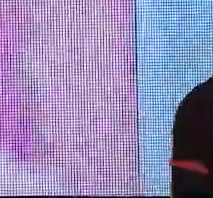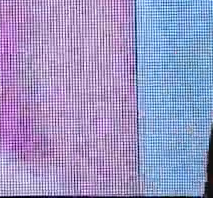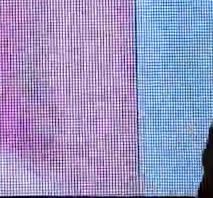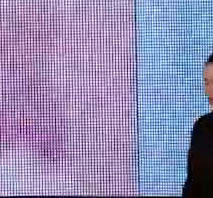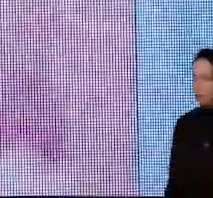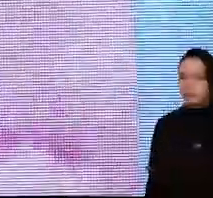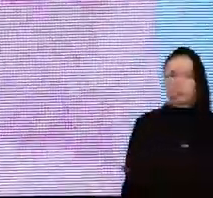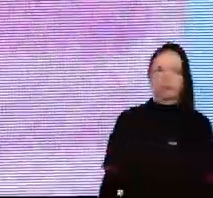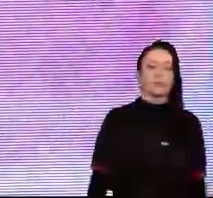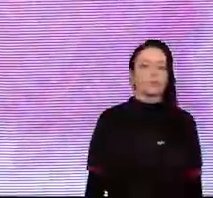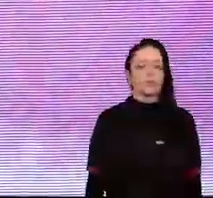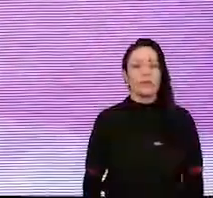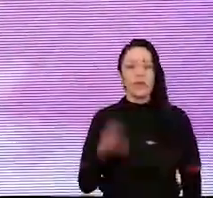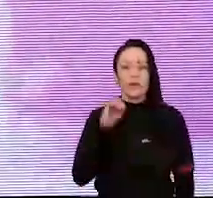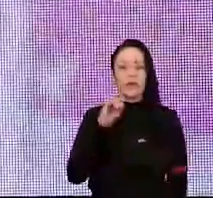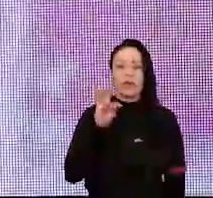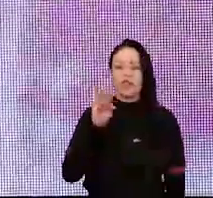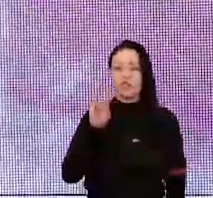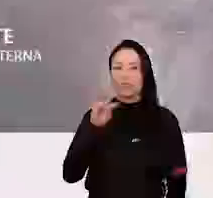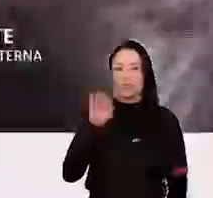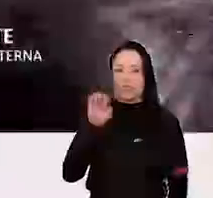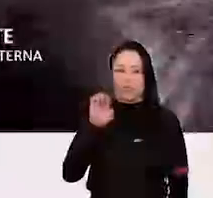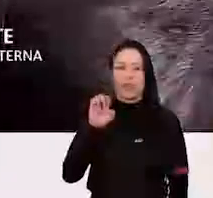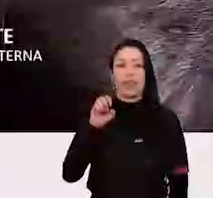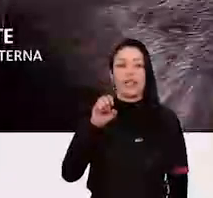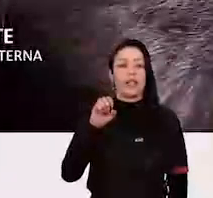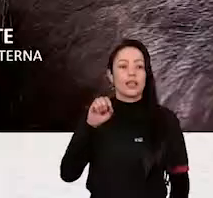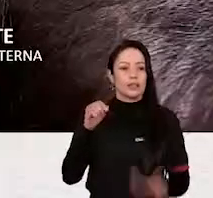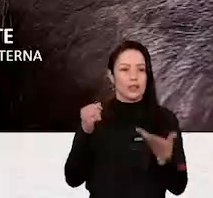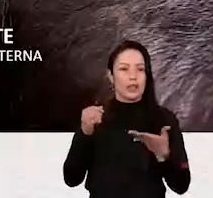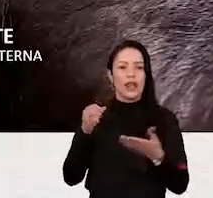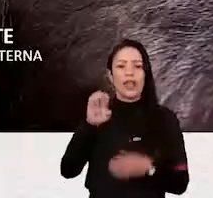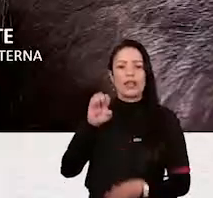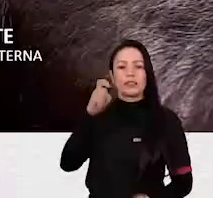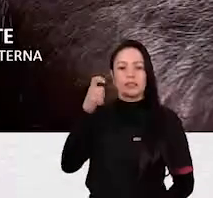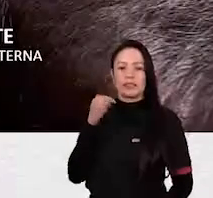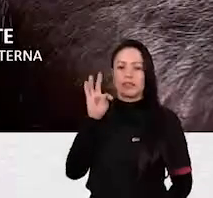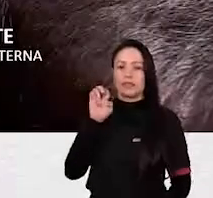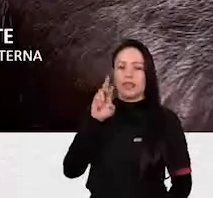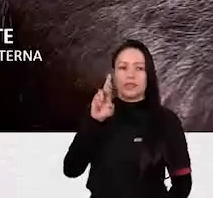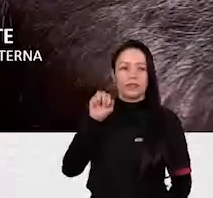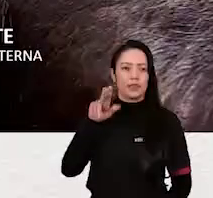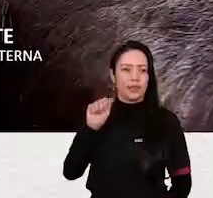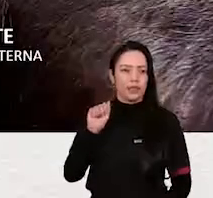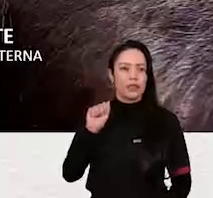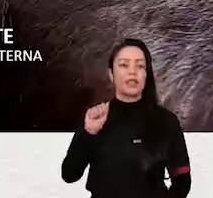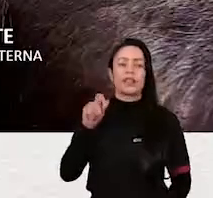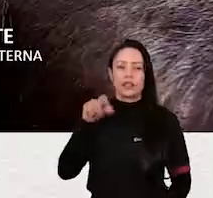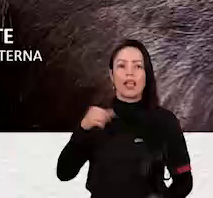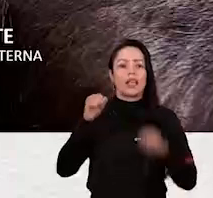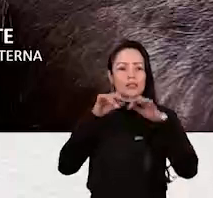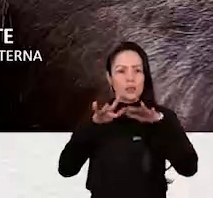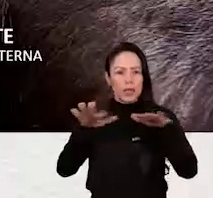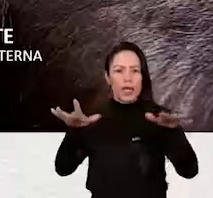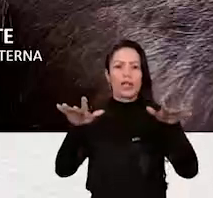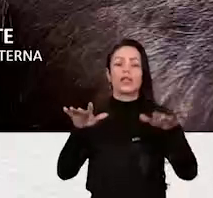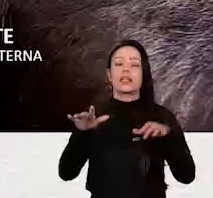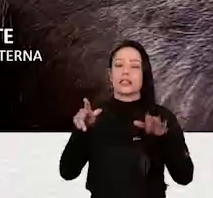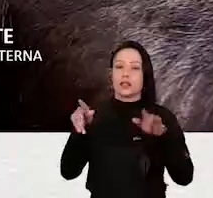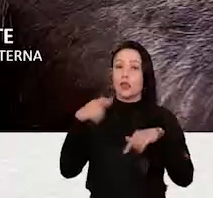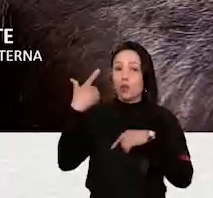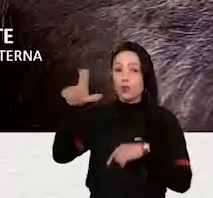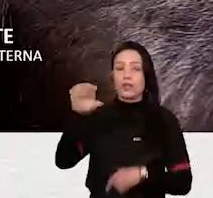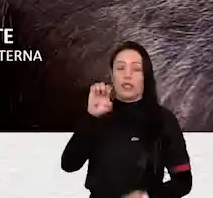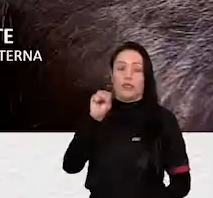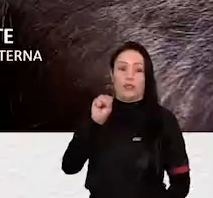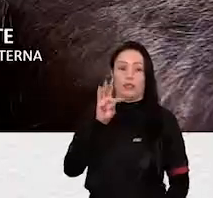Nas otites externas, essa é um pouco mais rápida, a otite proliferativa e a estenosante. A